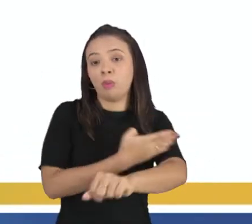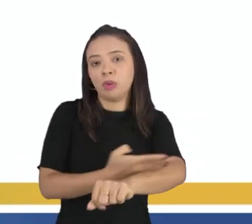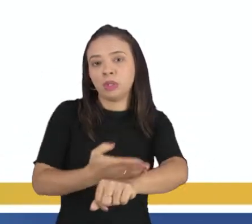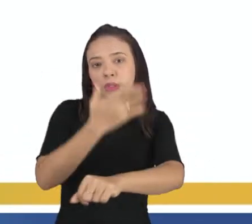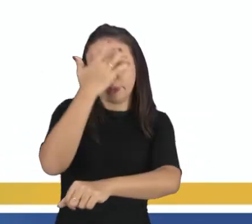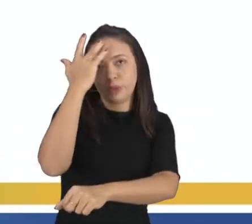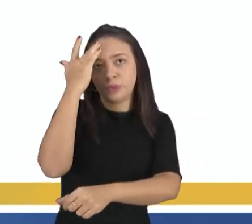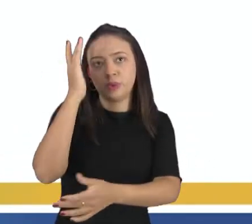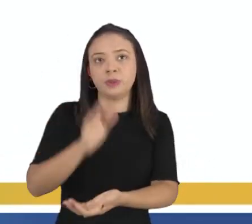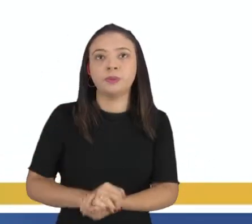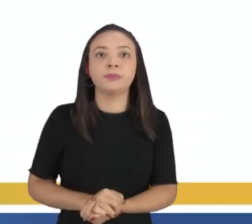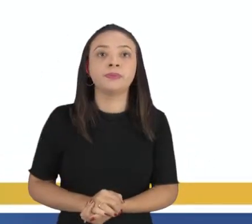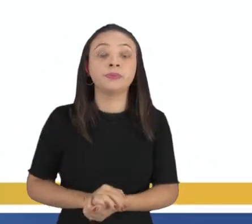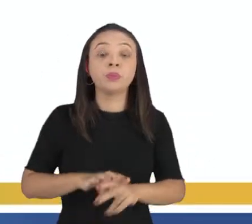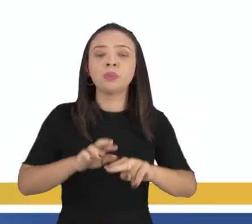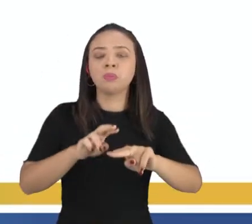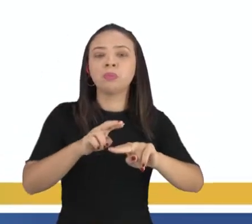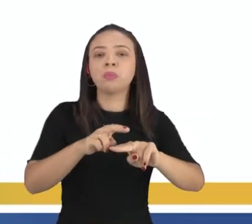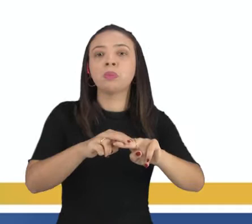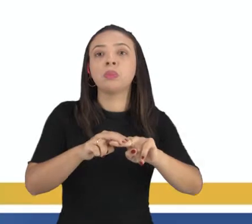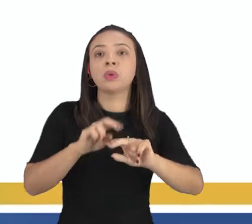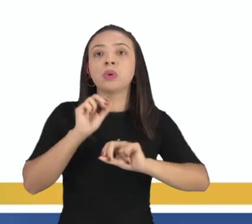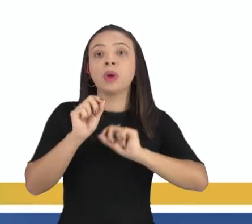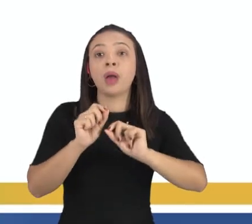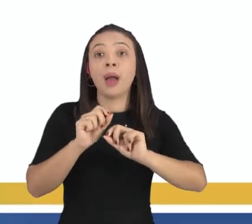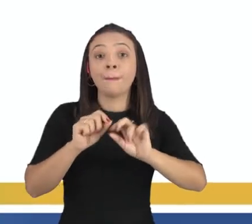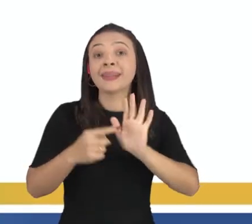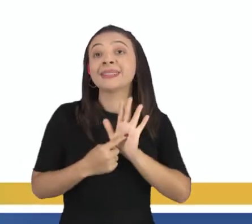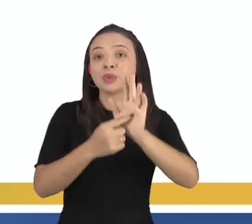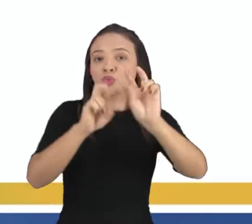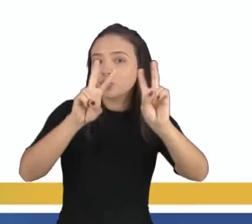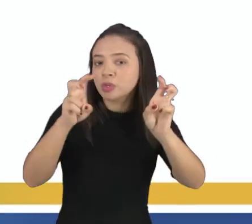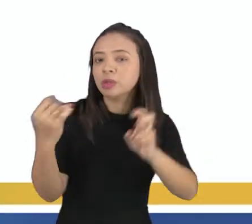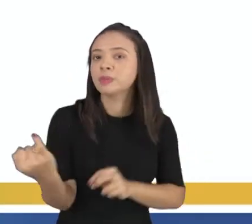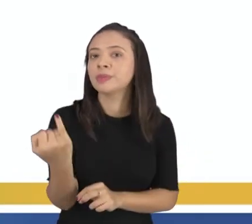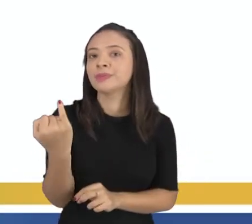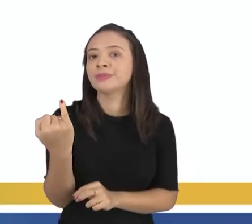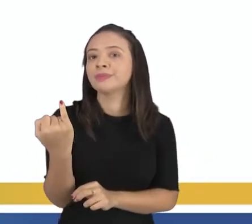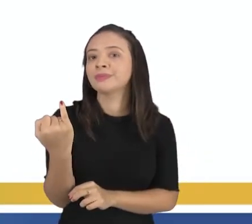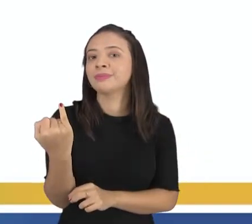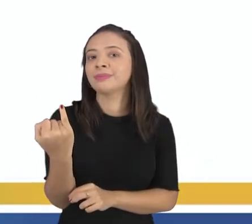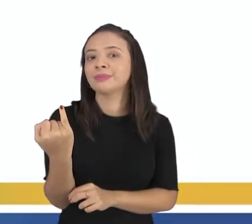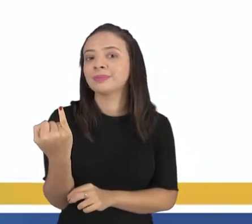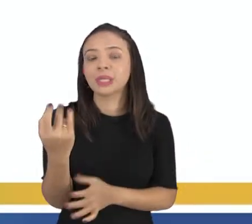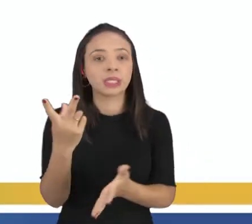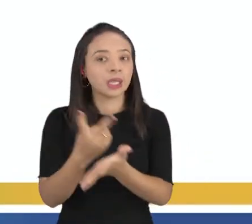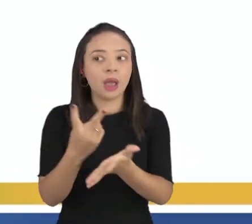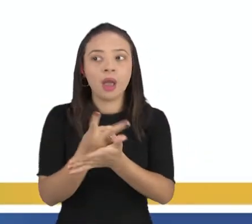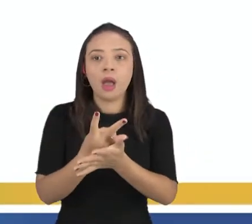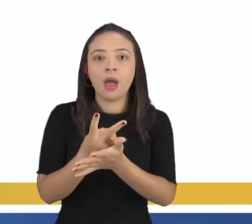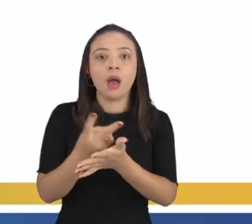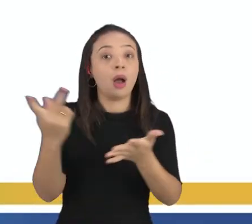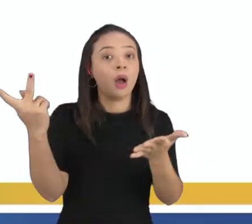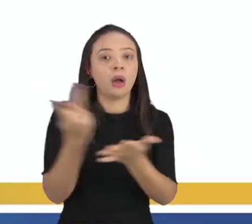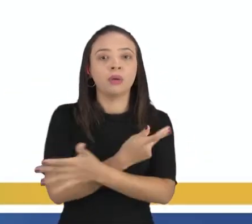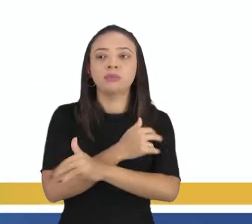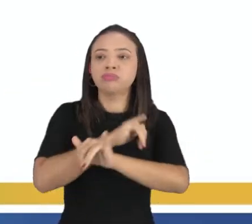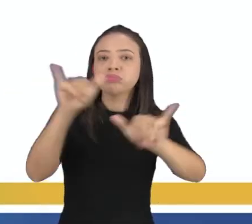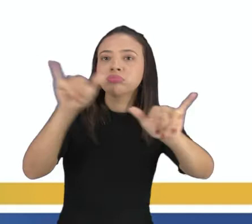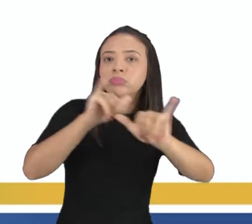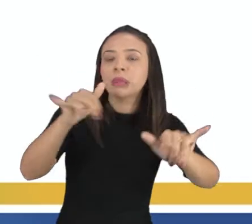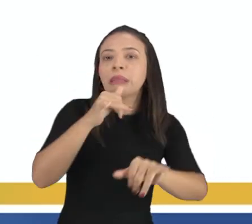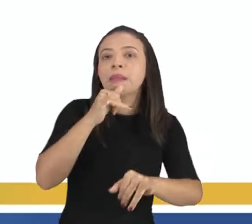do artigo é o quê? Que ele vai trazer um assunto relevante. Geralmente é aquilo que está na mídia. O autor